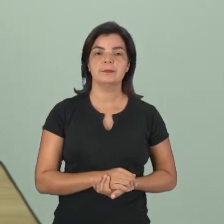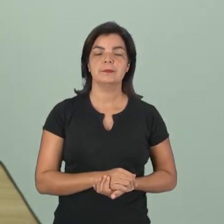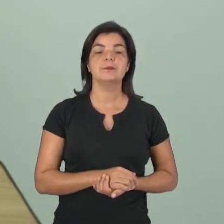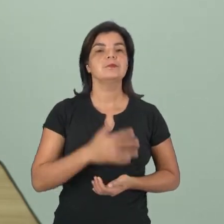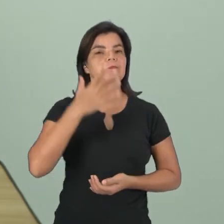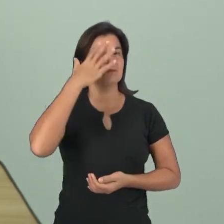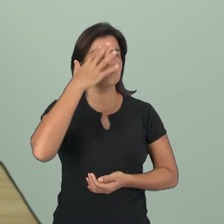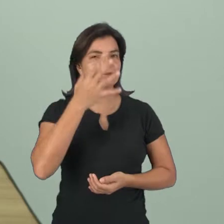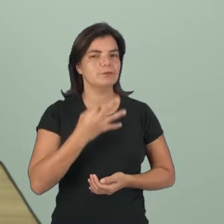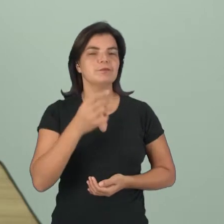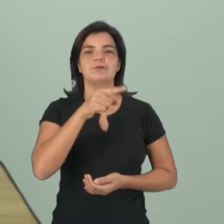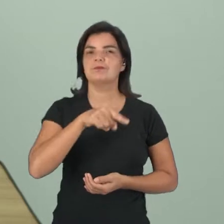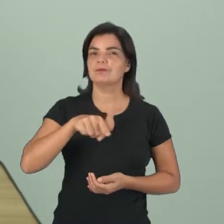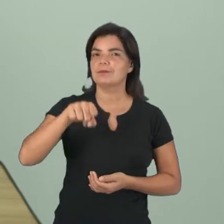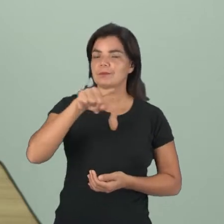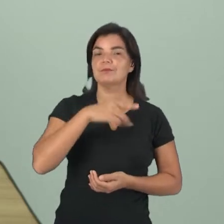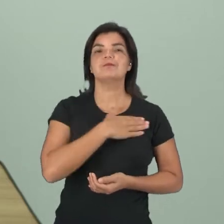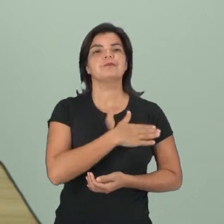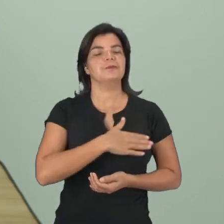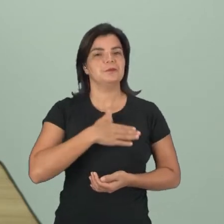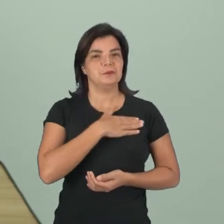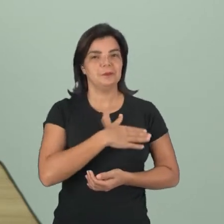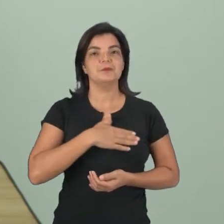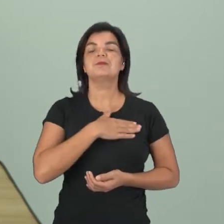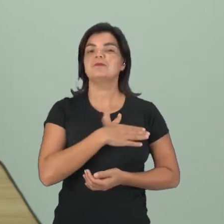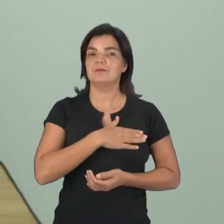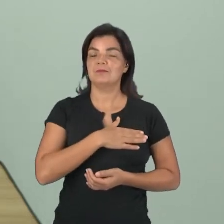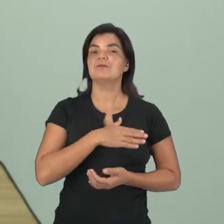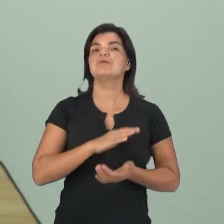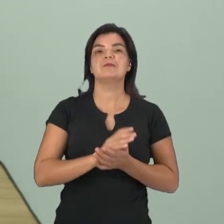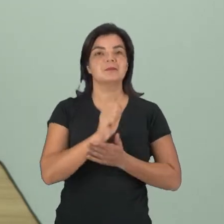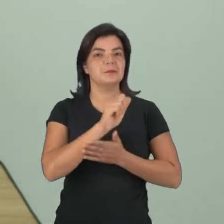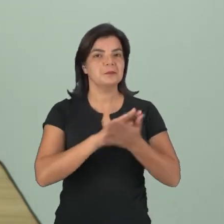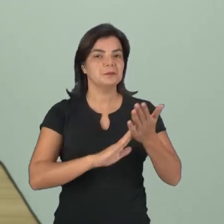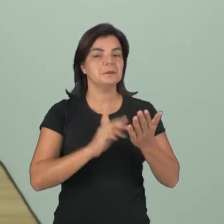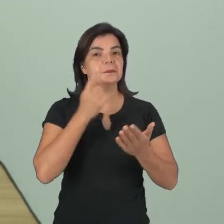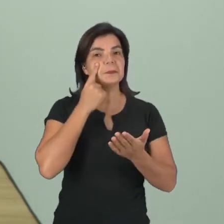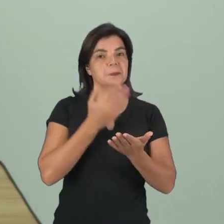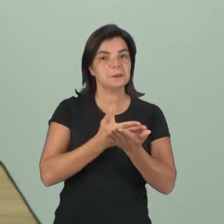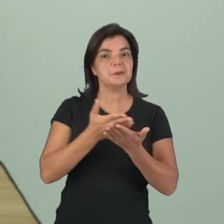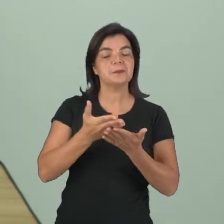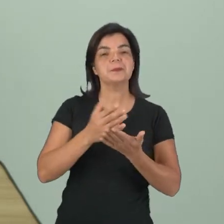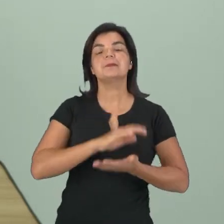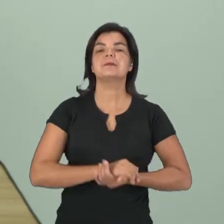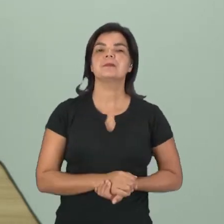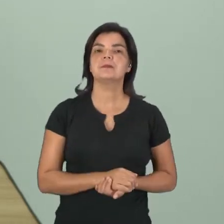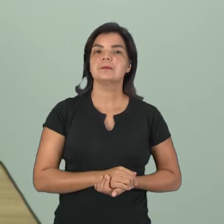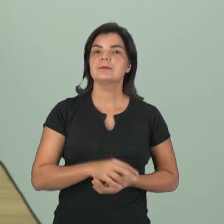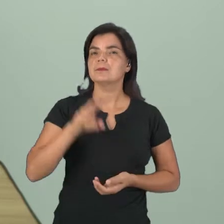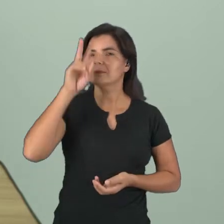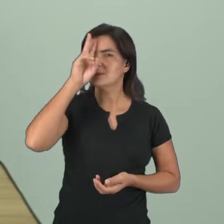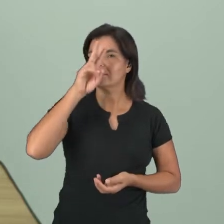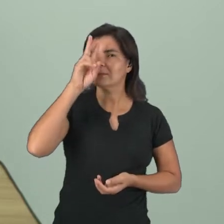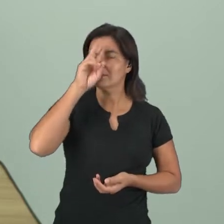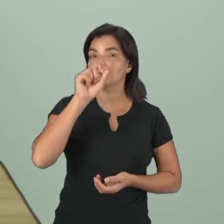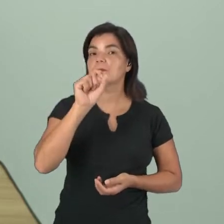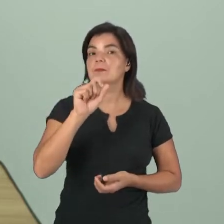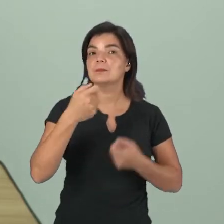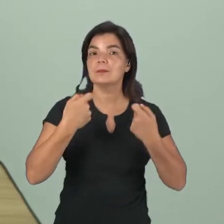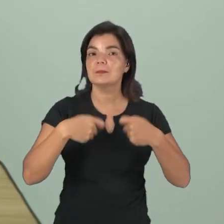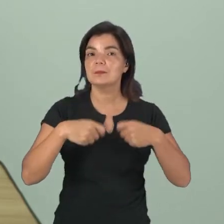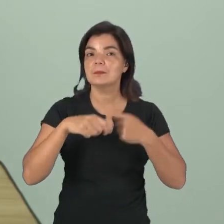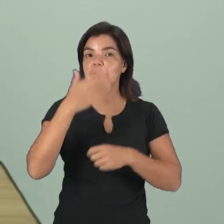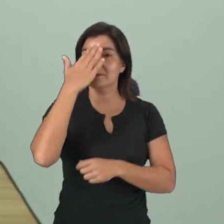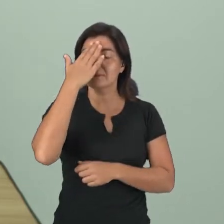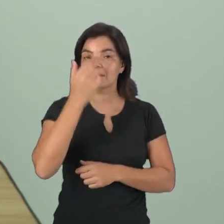Tenho certeza que vocês vão gostar desse desafio. Então, vamos iniciar? Lembram o que vocês precisam